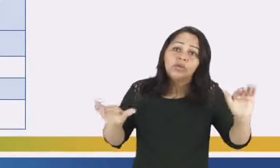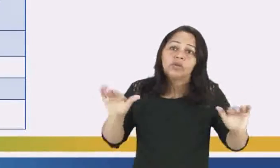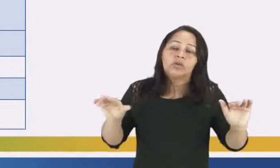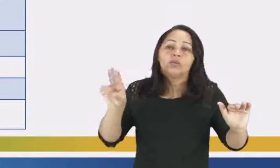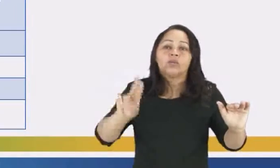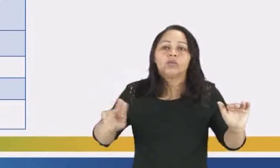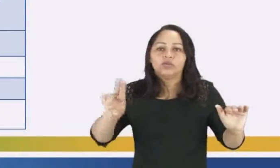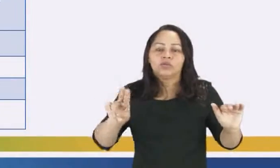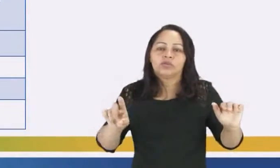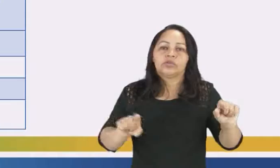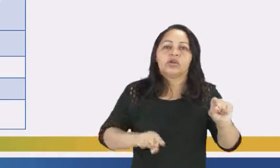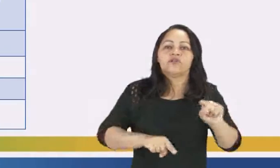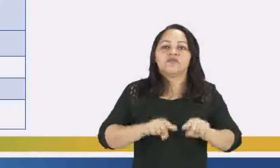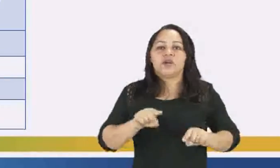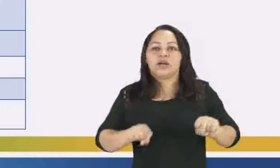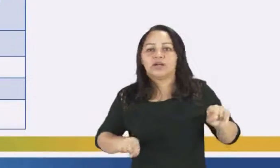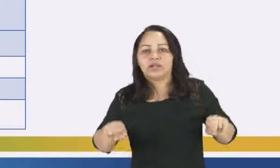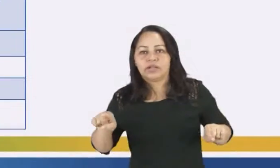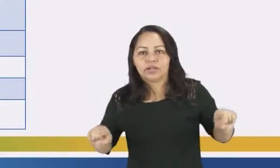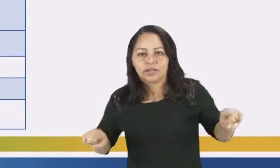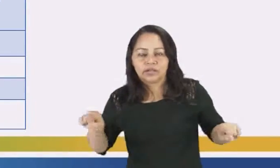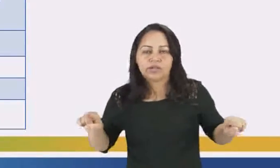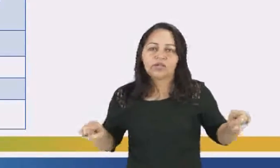vai variando no seu...